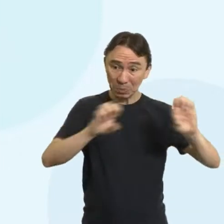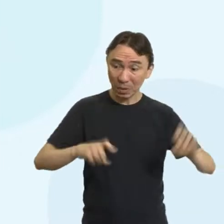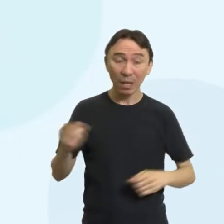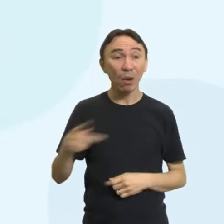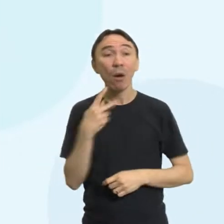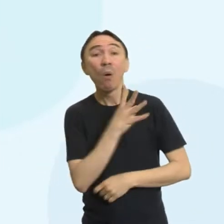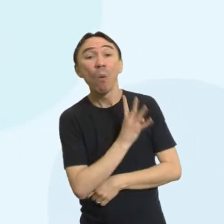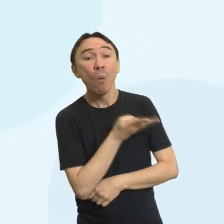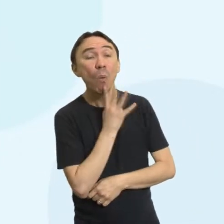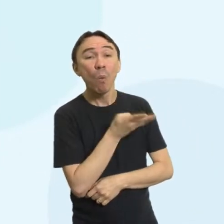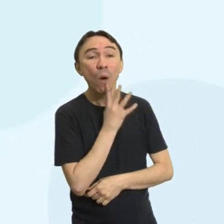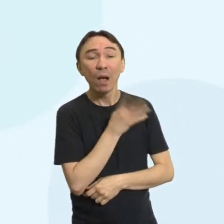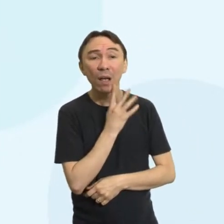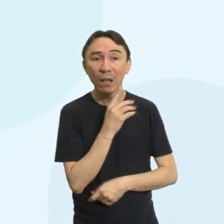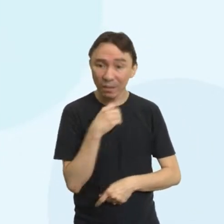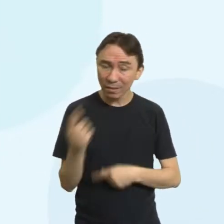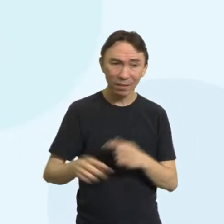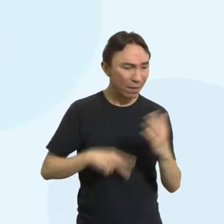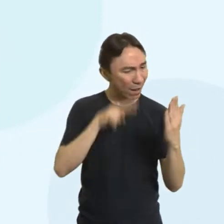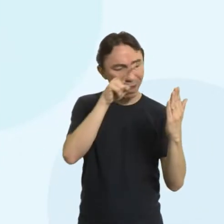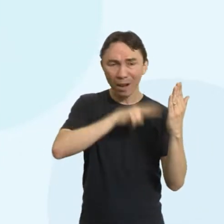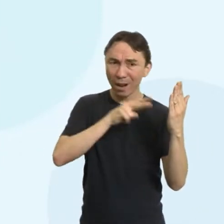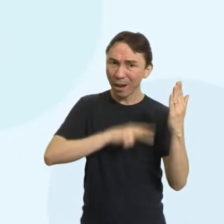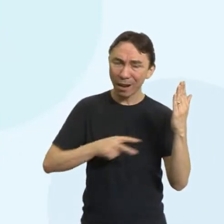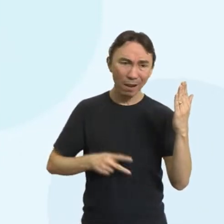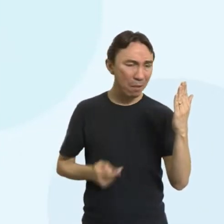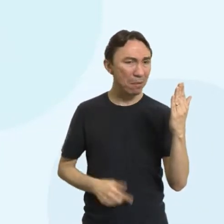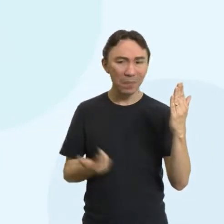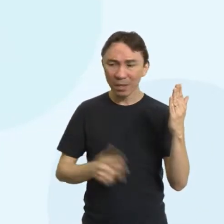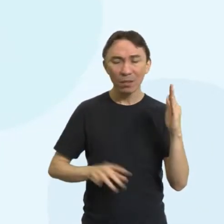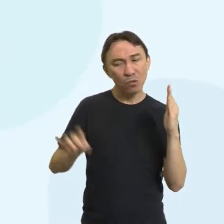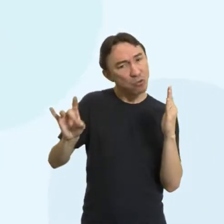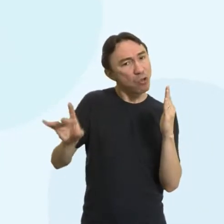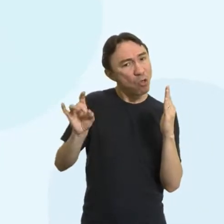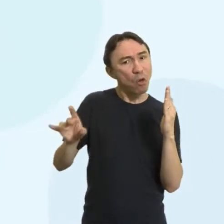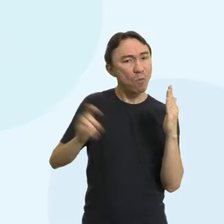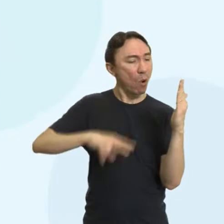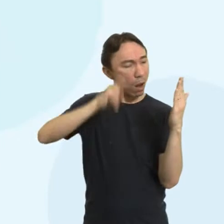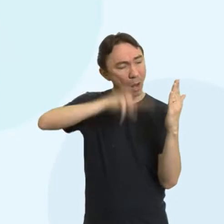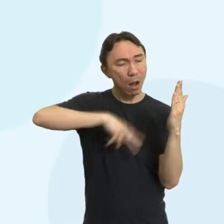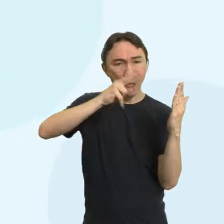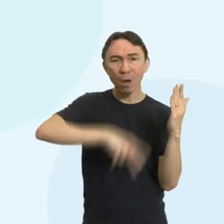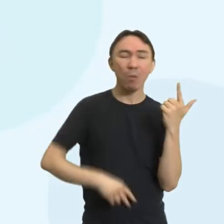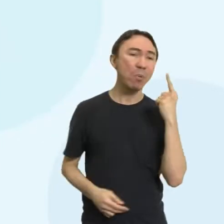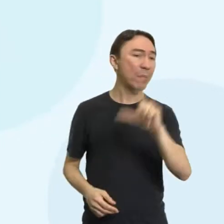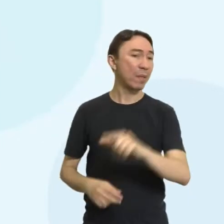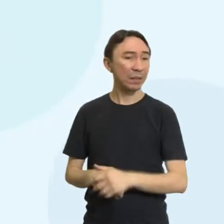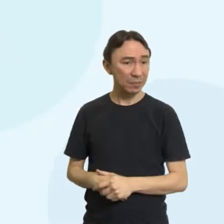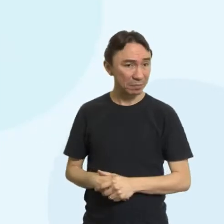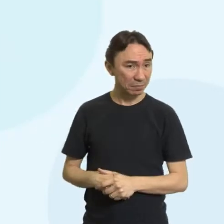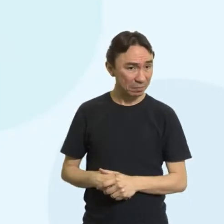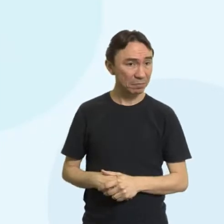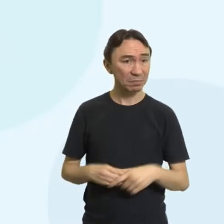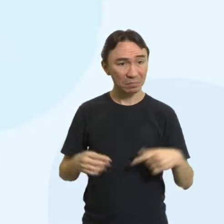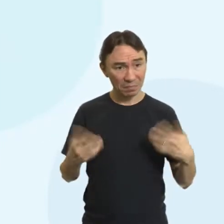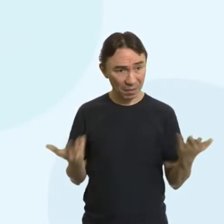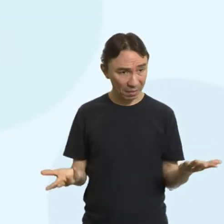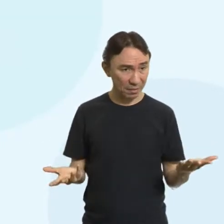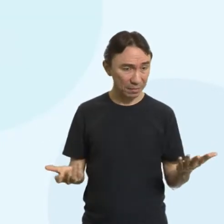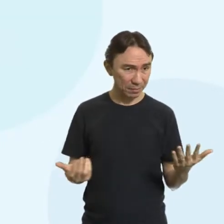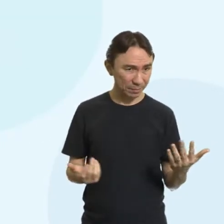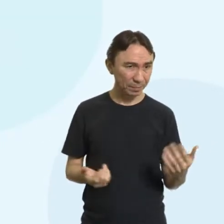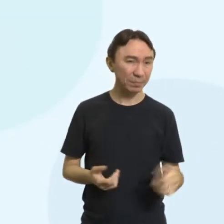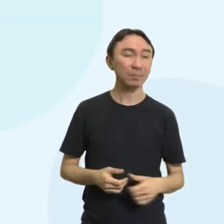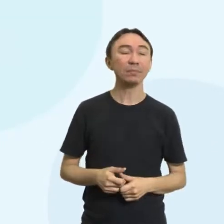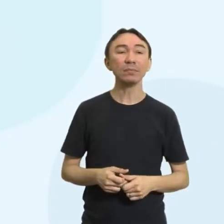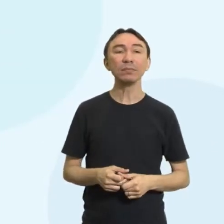será nessas leituras, tá? Então, a palavra de ordem é repertoriar. Passando aí o nosso